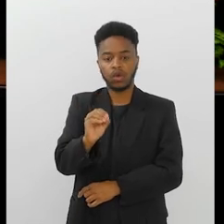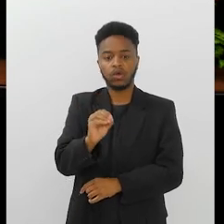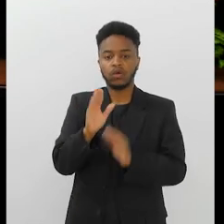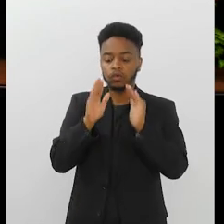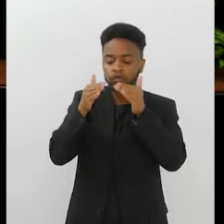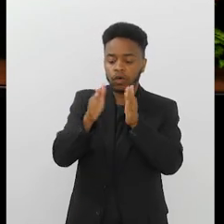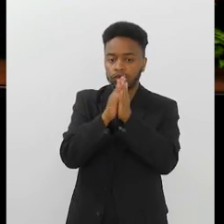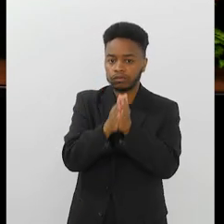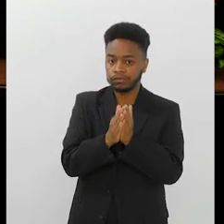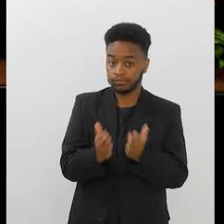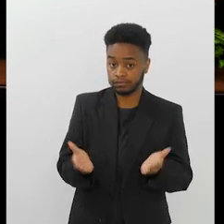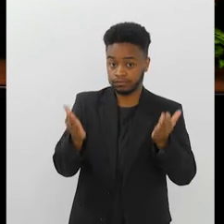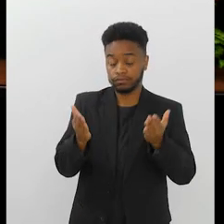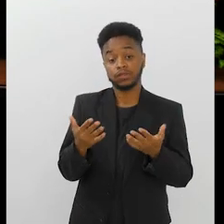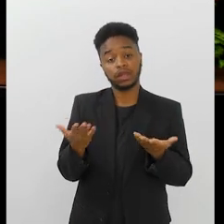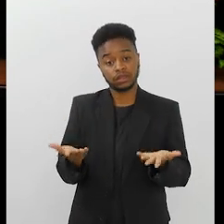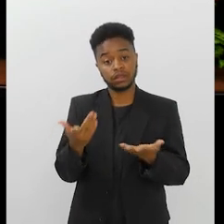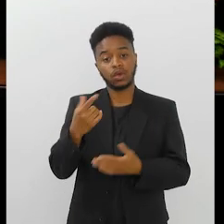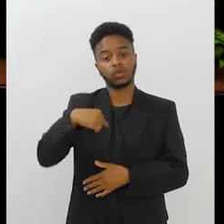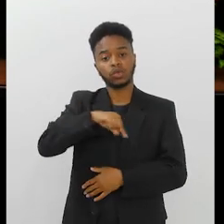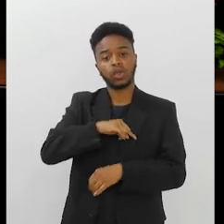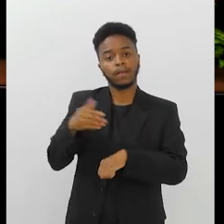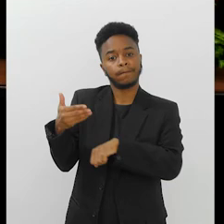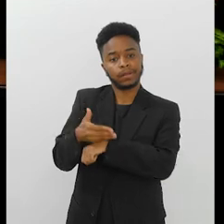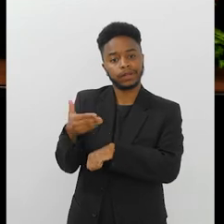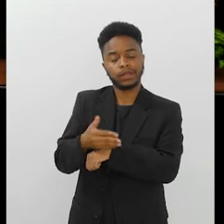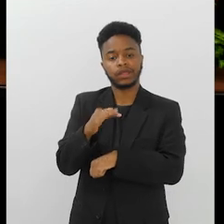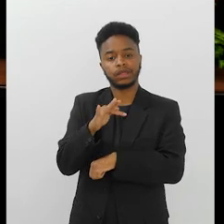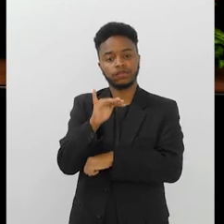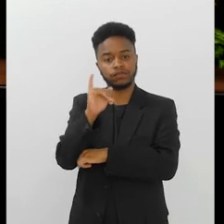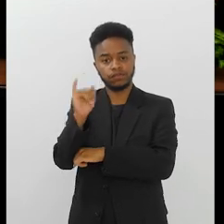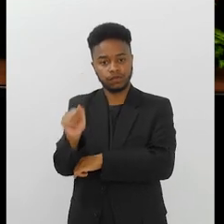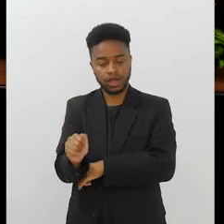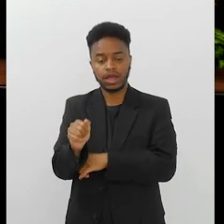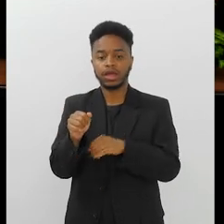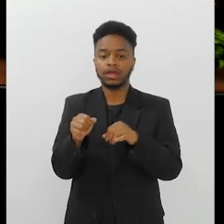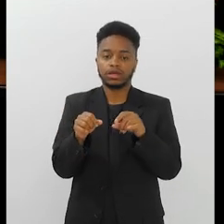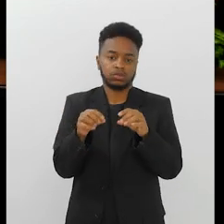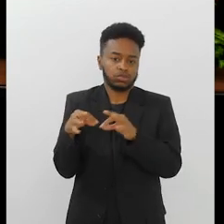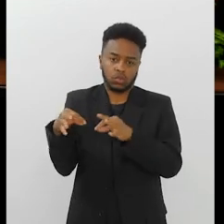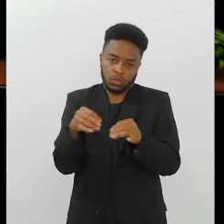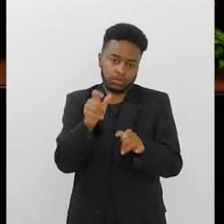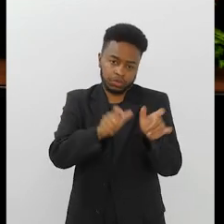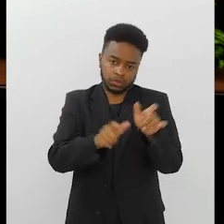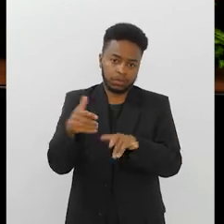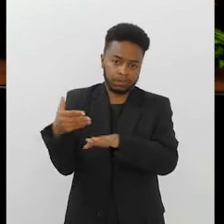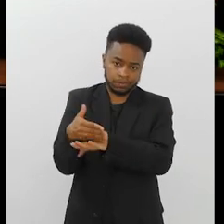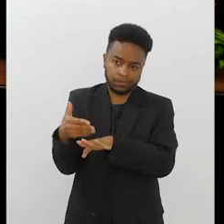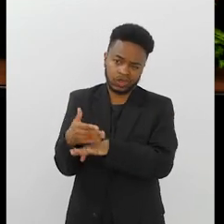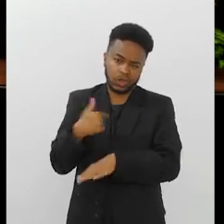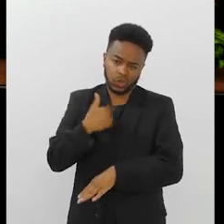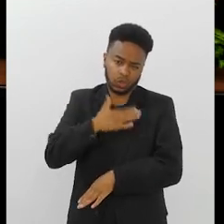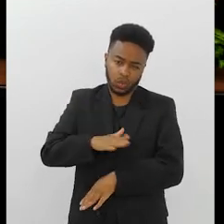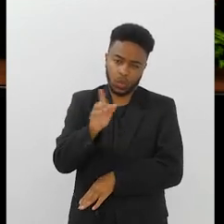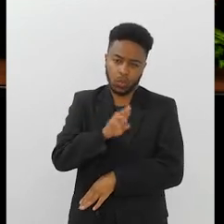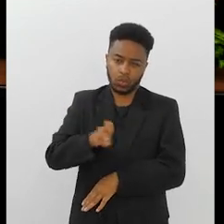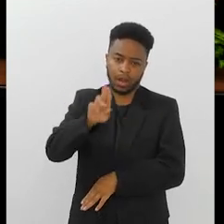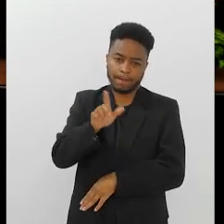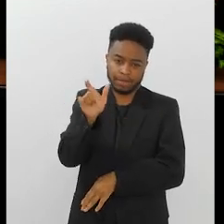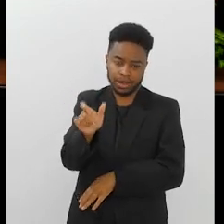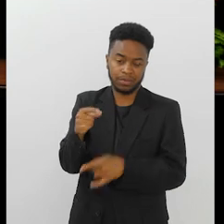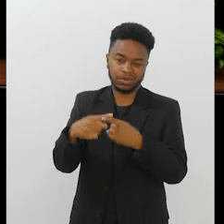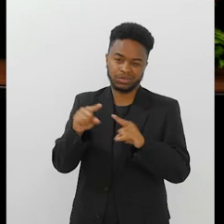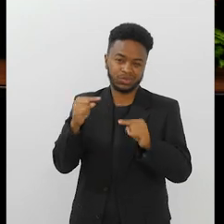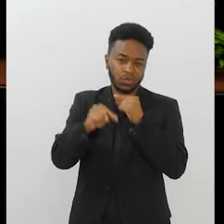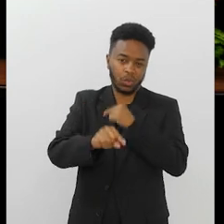para dedicar a urumila então todos que participam de ifá assim como chamam iaas Ou seja eu não gosto de chamar assim porque